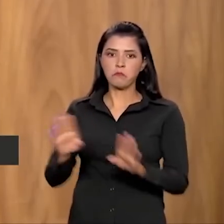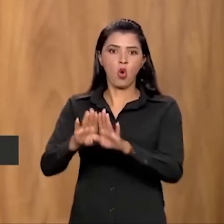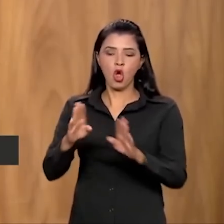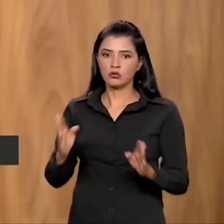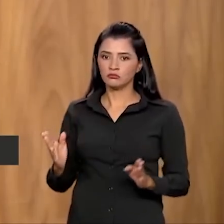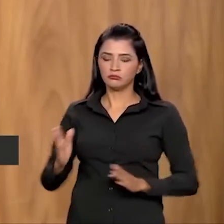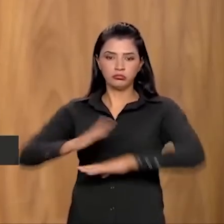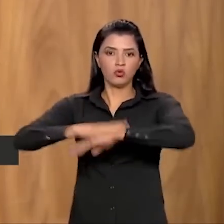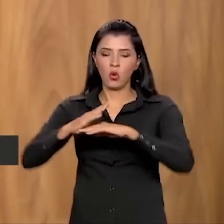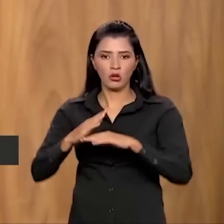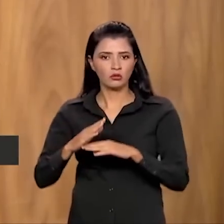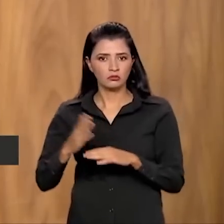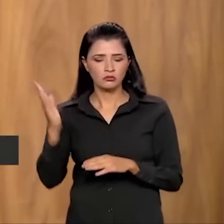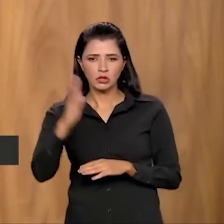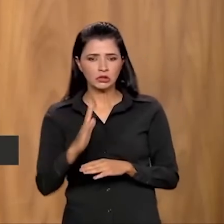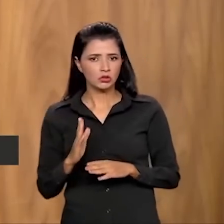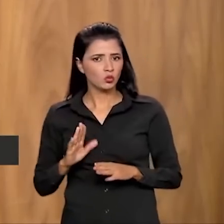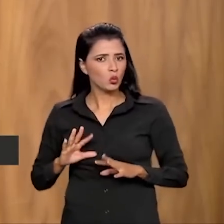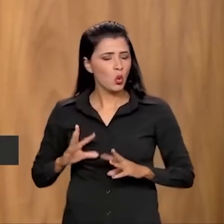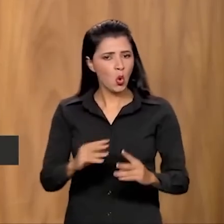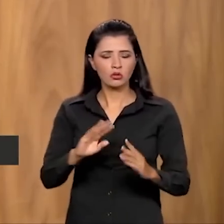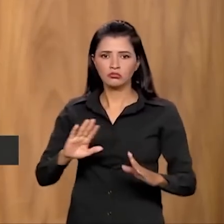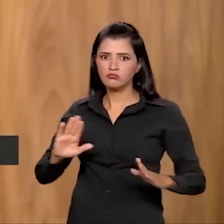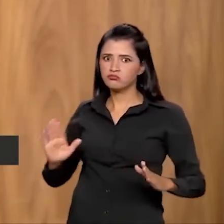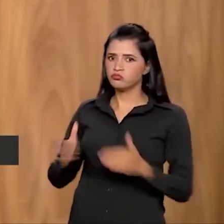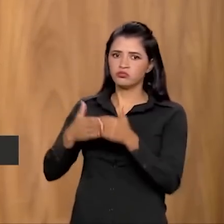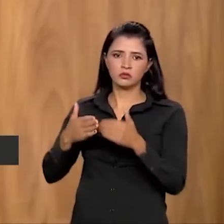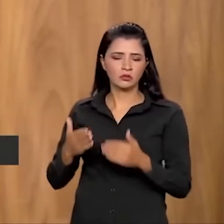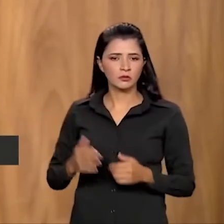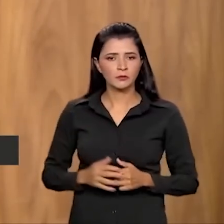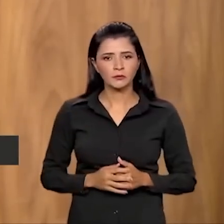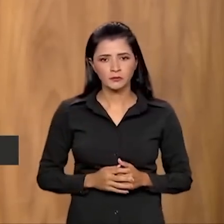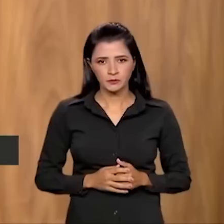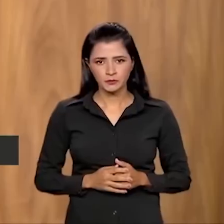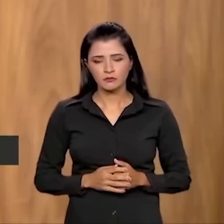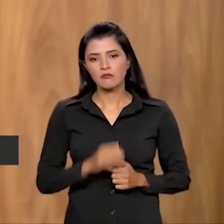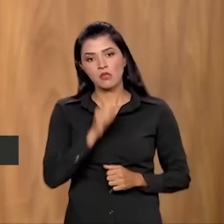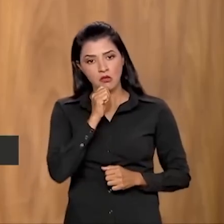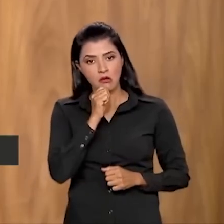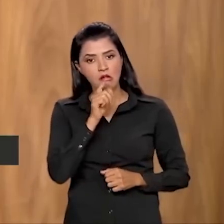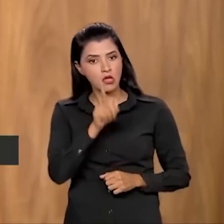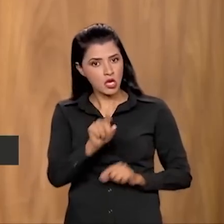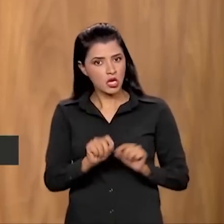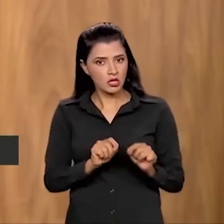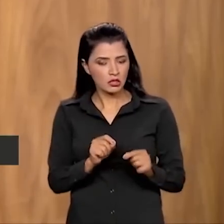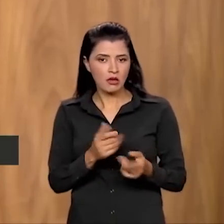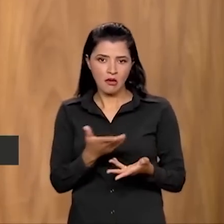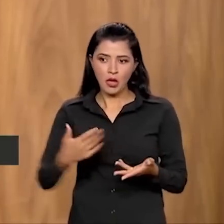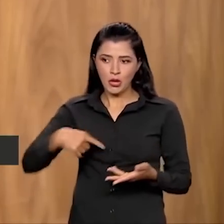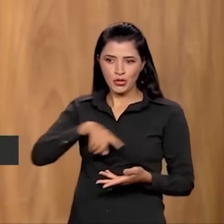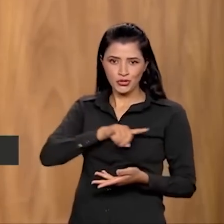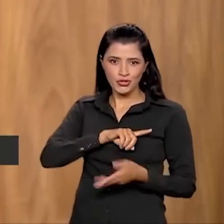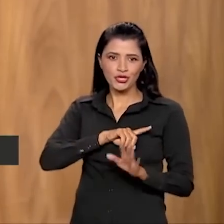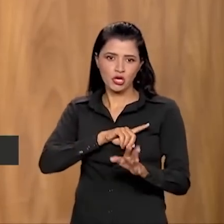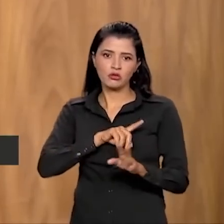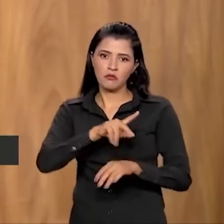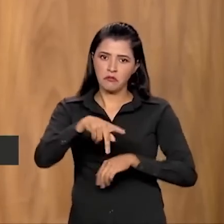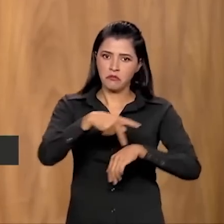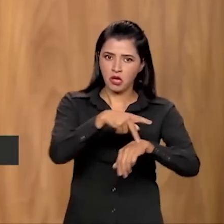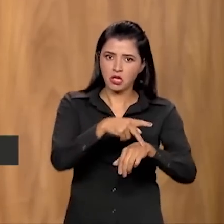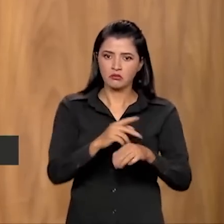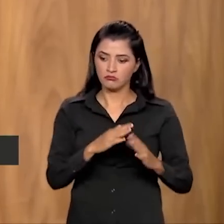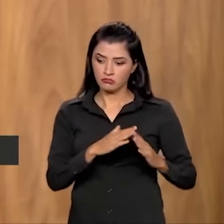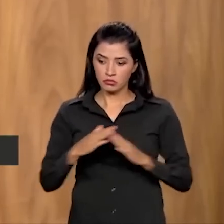Brasil fossem fechadas, todas elas. Sendo países vecinos. Ainda que fôssemos e sejamos países vizinhos.